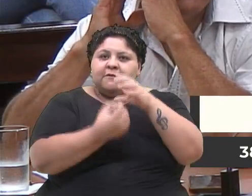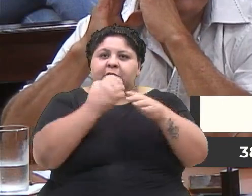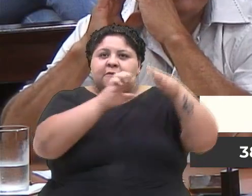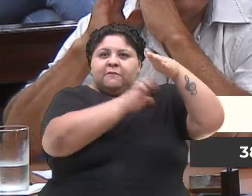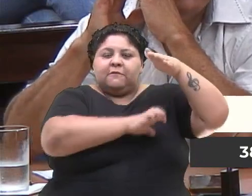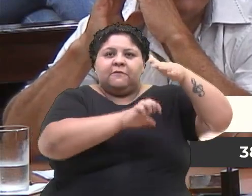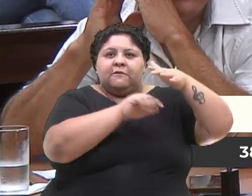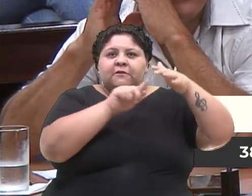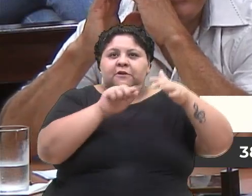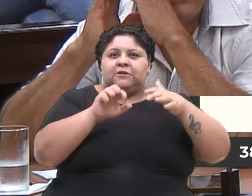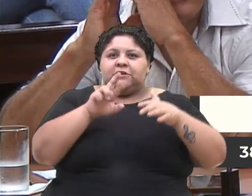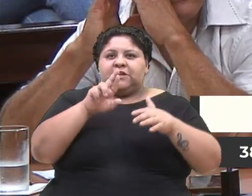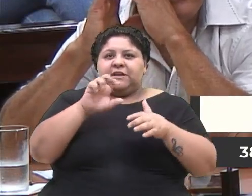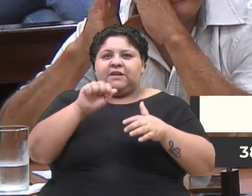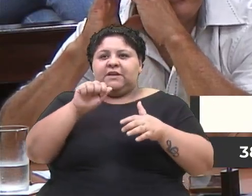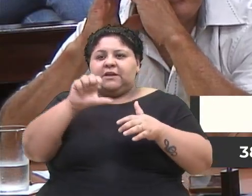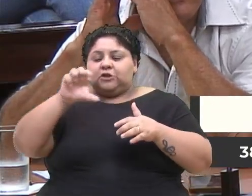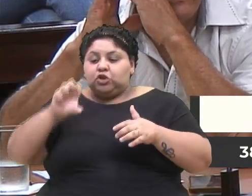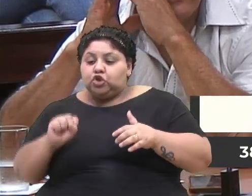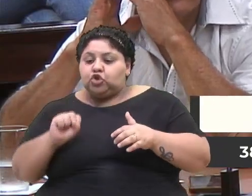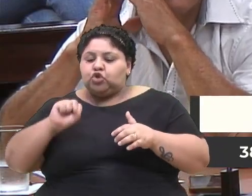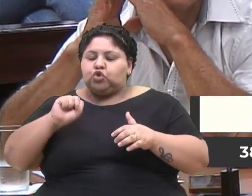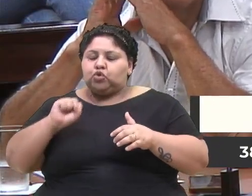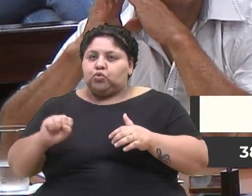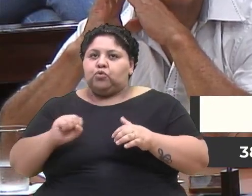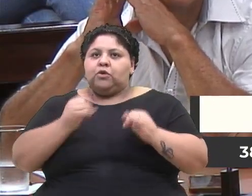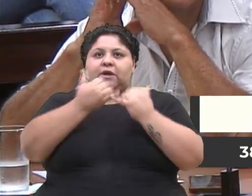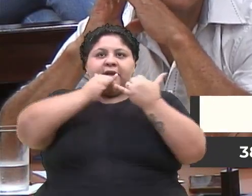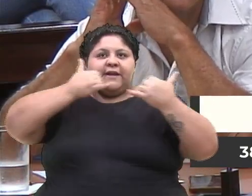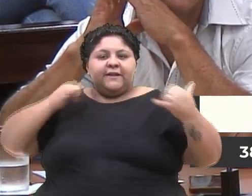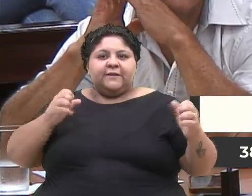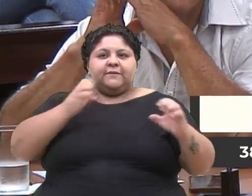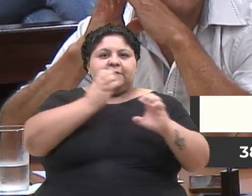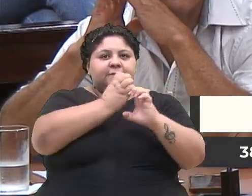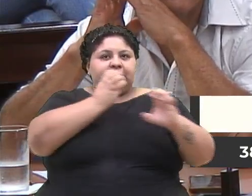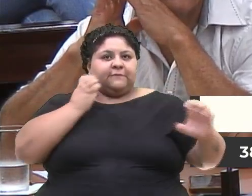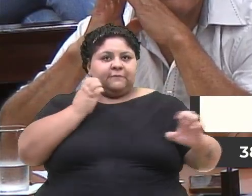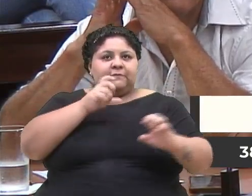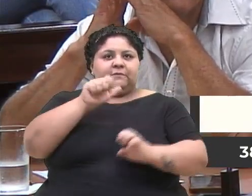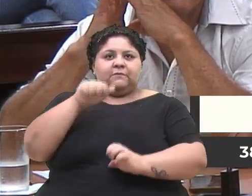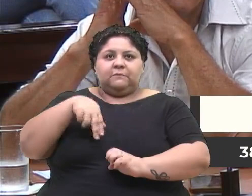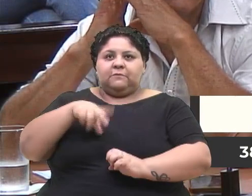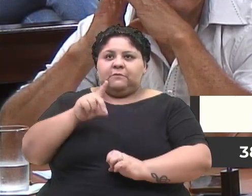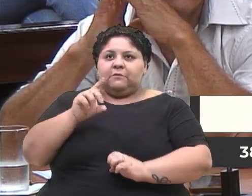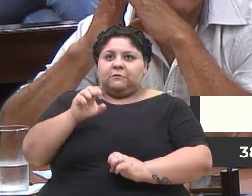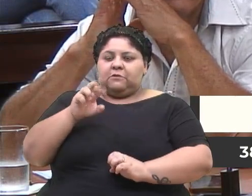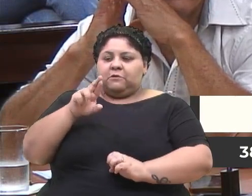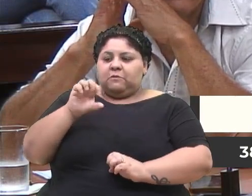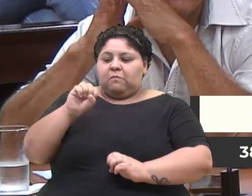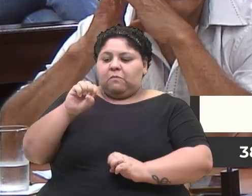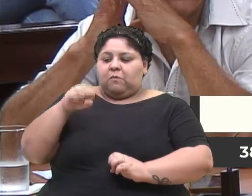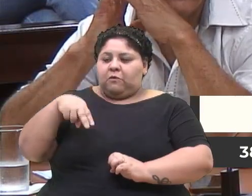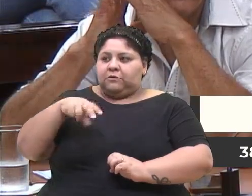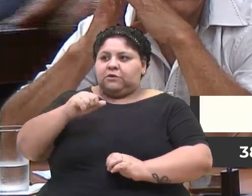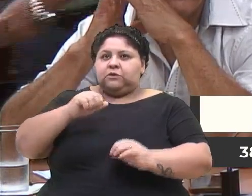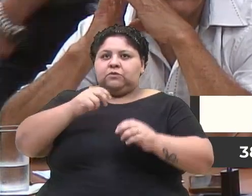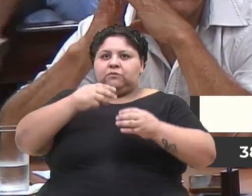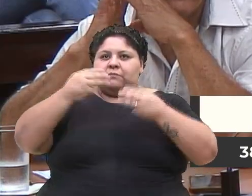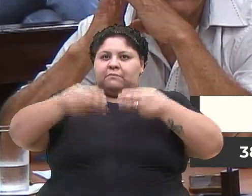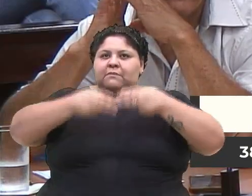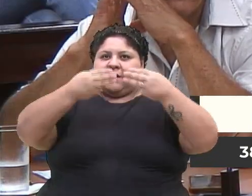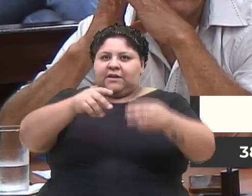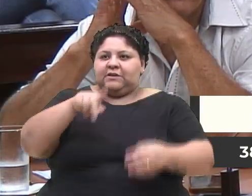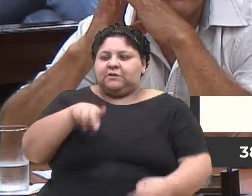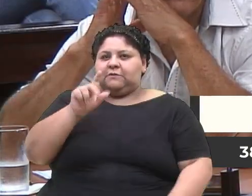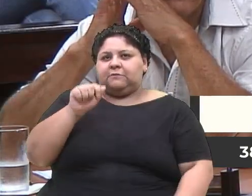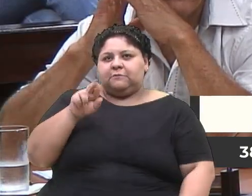Geresul Energia e Engenharia, ao Anderson, da equipe de marketing, a Karina, da área comercial, o